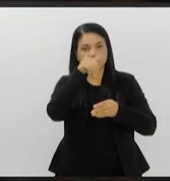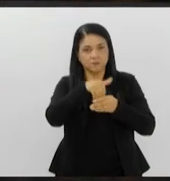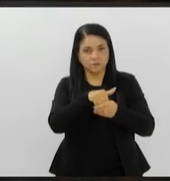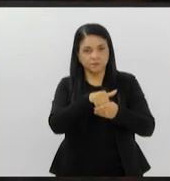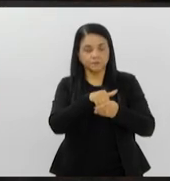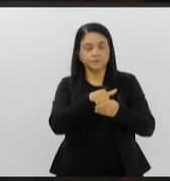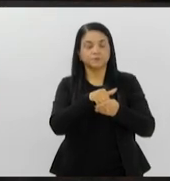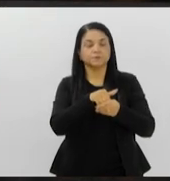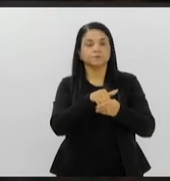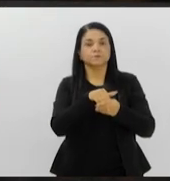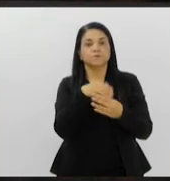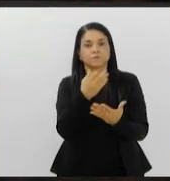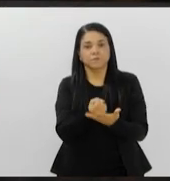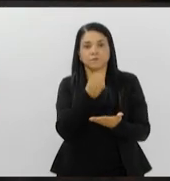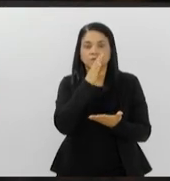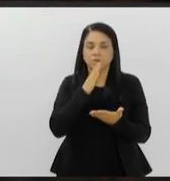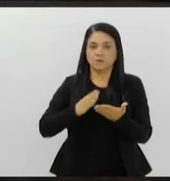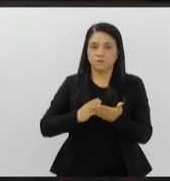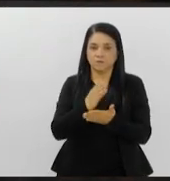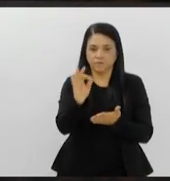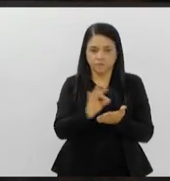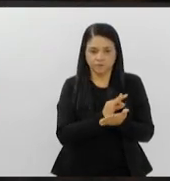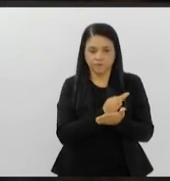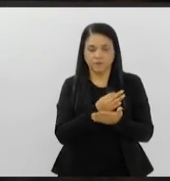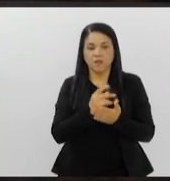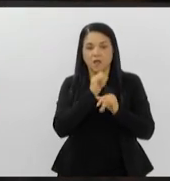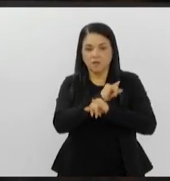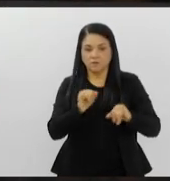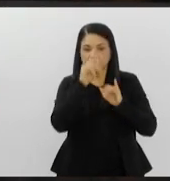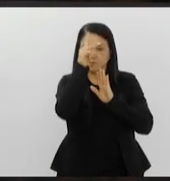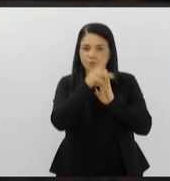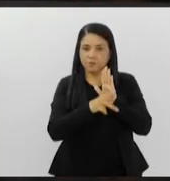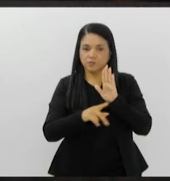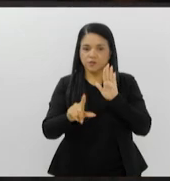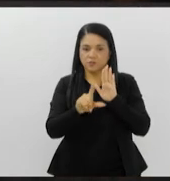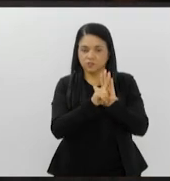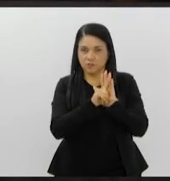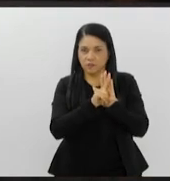aprovam, permaneçam como estão. Aprovado, vai autógrafo. Anuncio